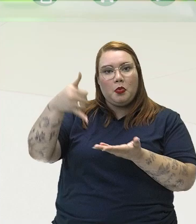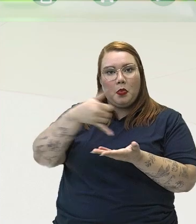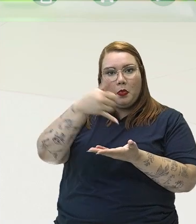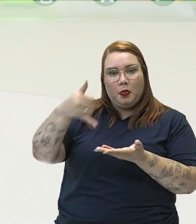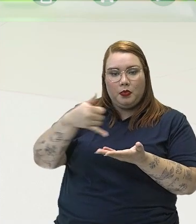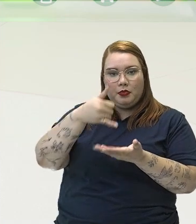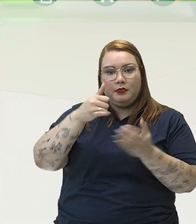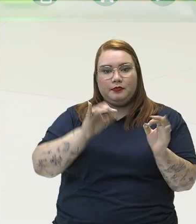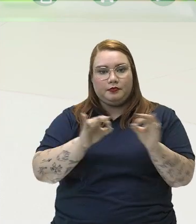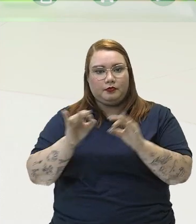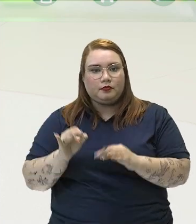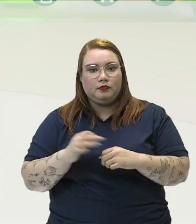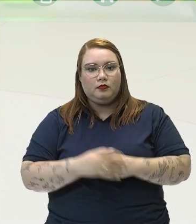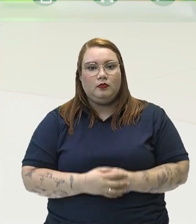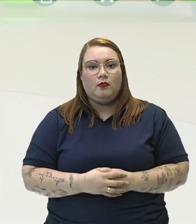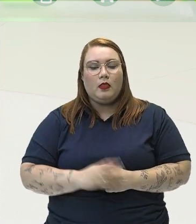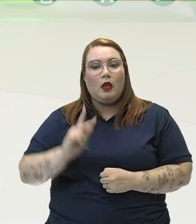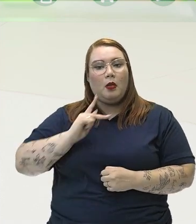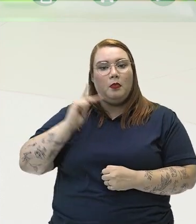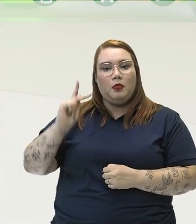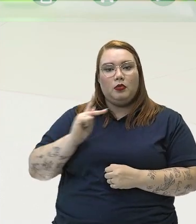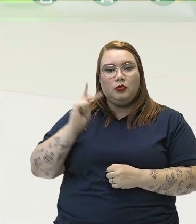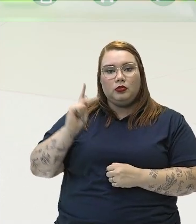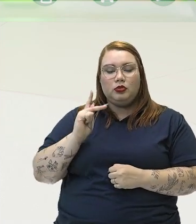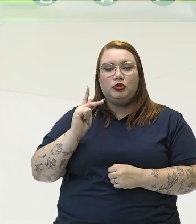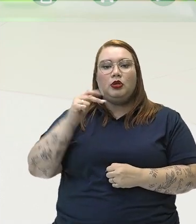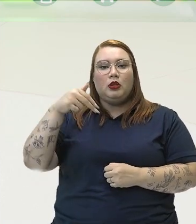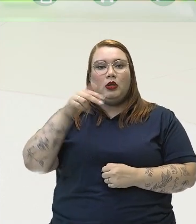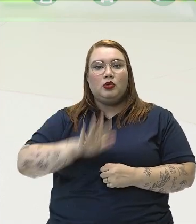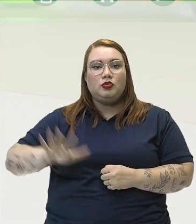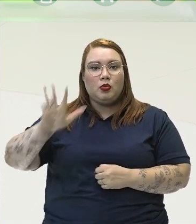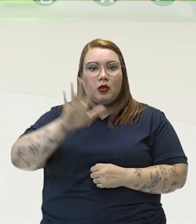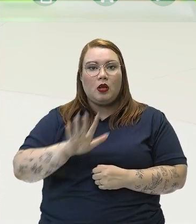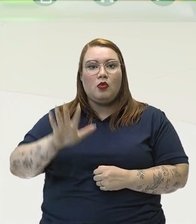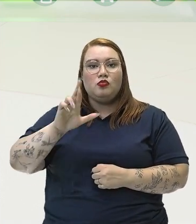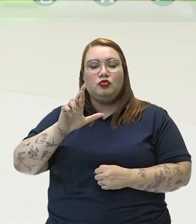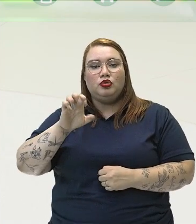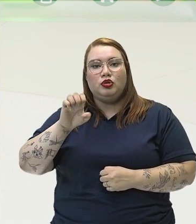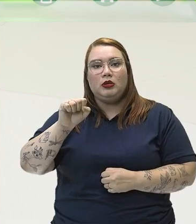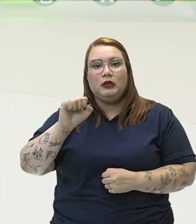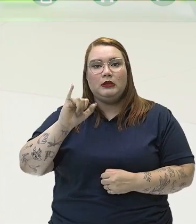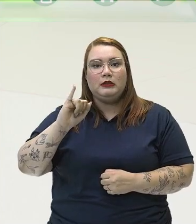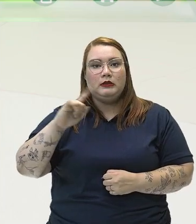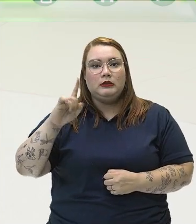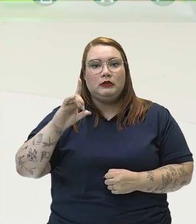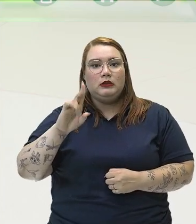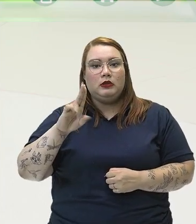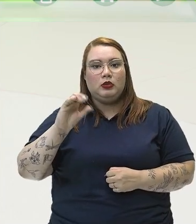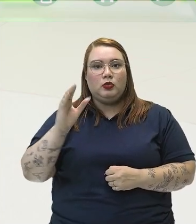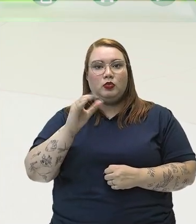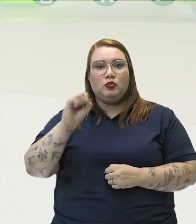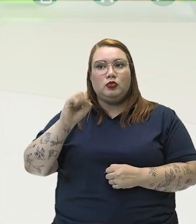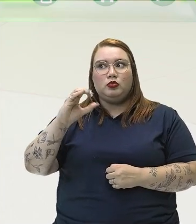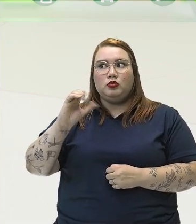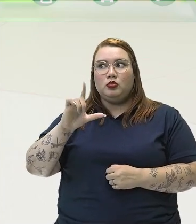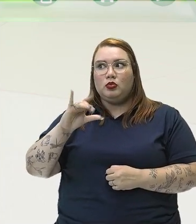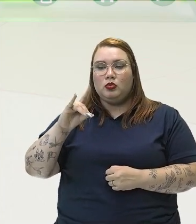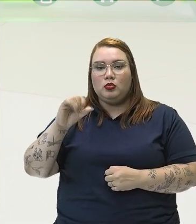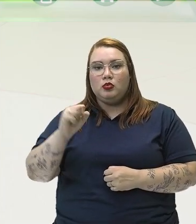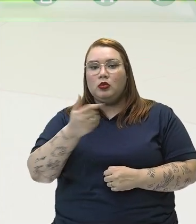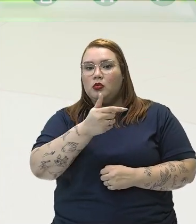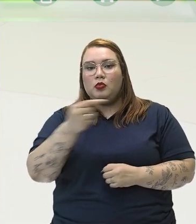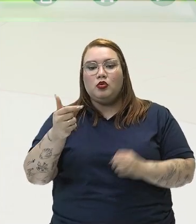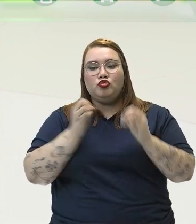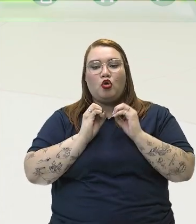óleo de cozinha. A Política Nacional de Resíduos Sólidos nos mostra que não existe o jogar fora. O fora